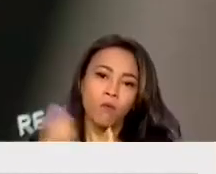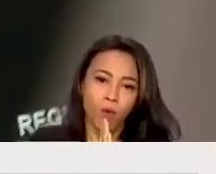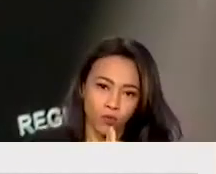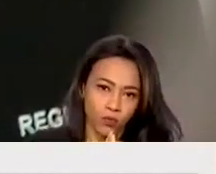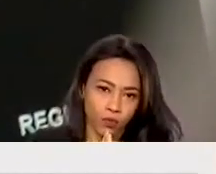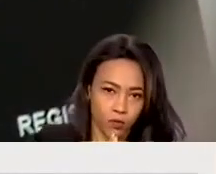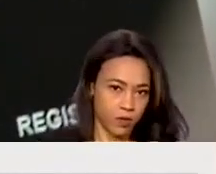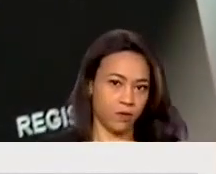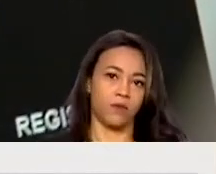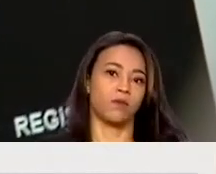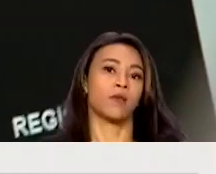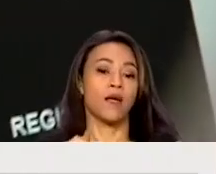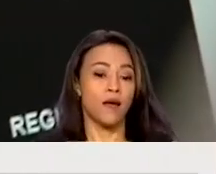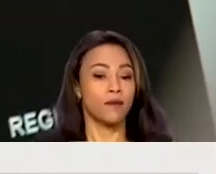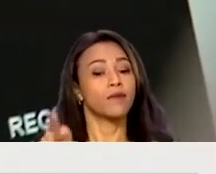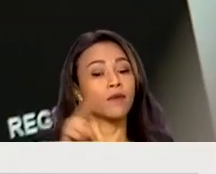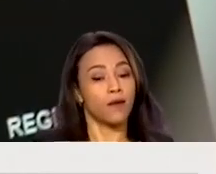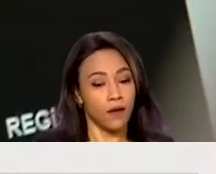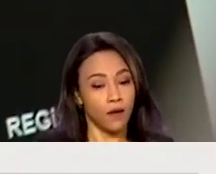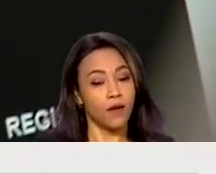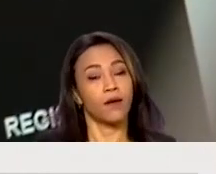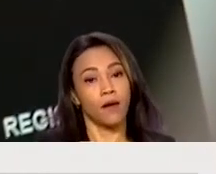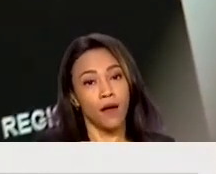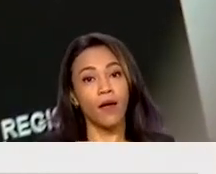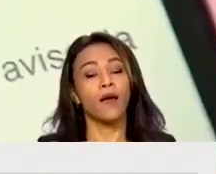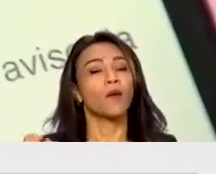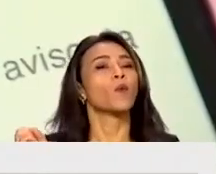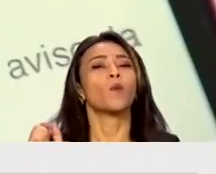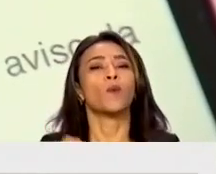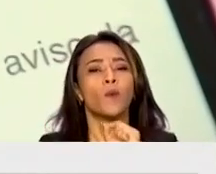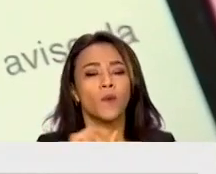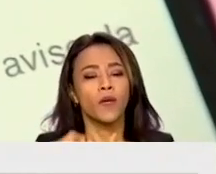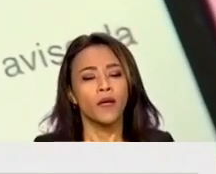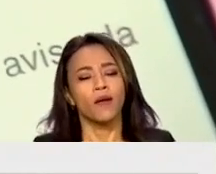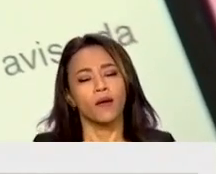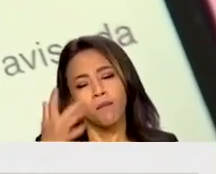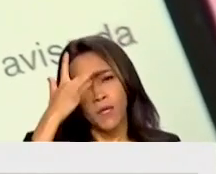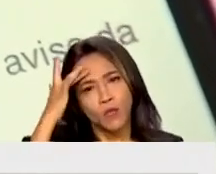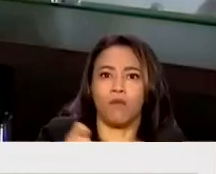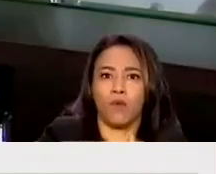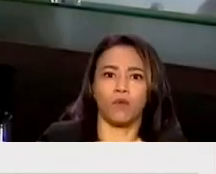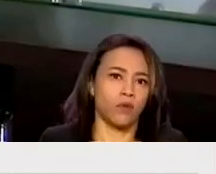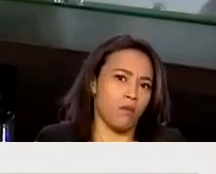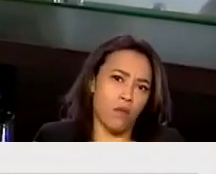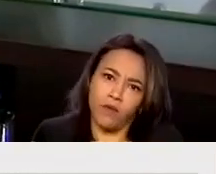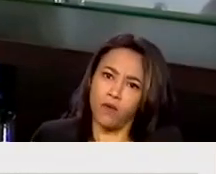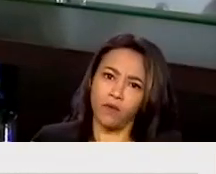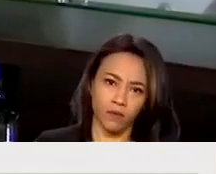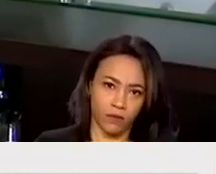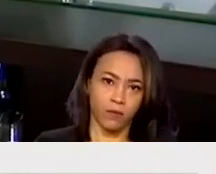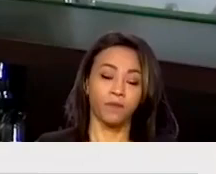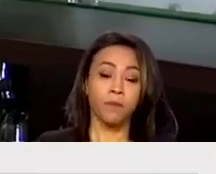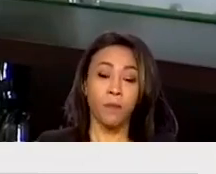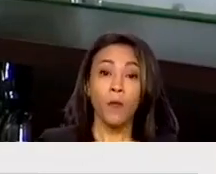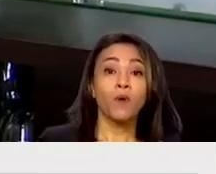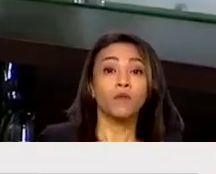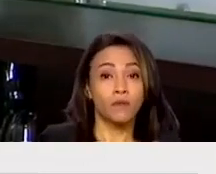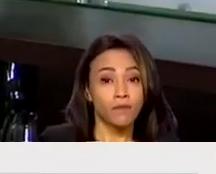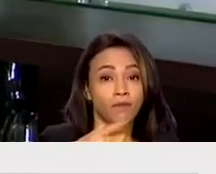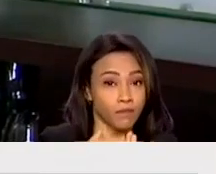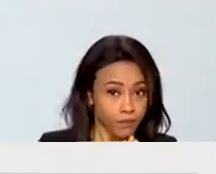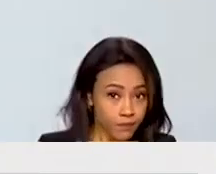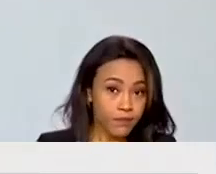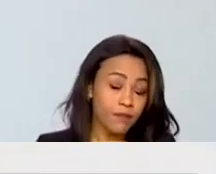lei de 1980 por isso que ele solicita essa adequação no valor porque se fosse levar em conta os modelos